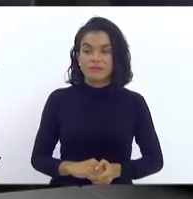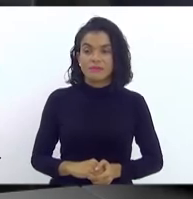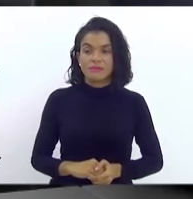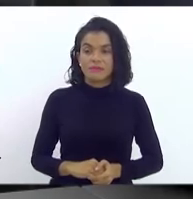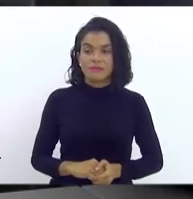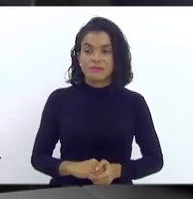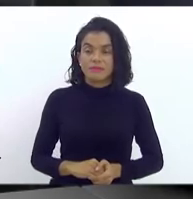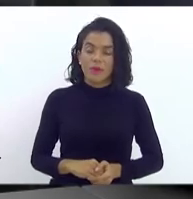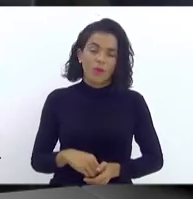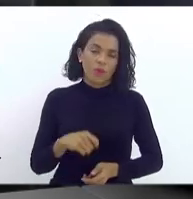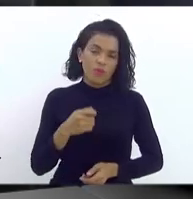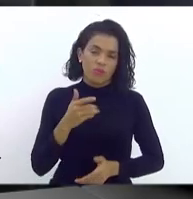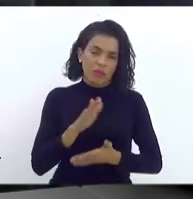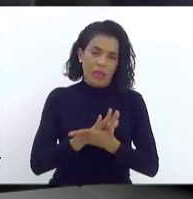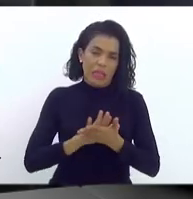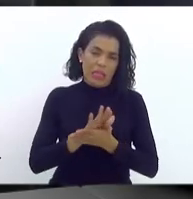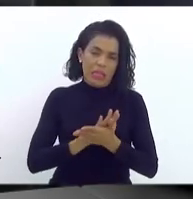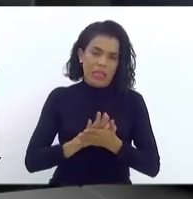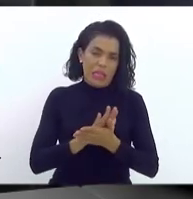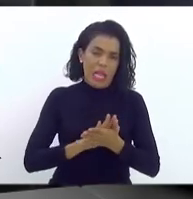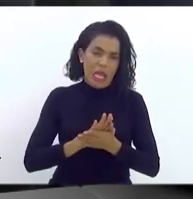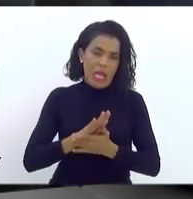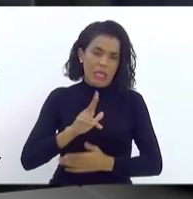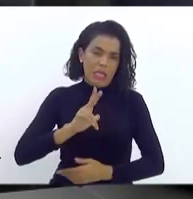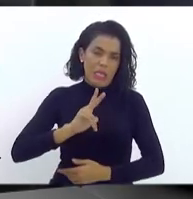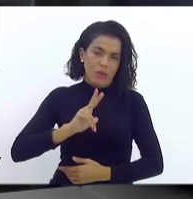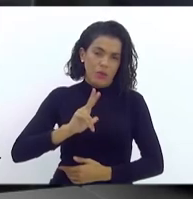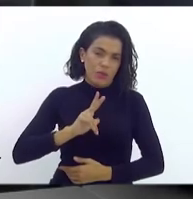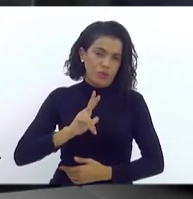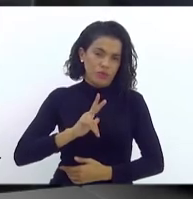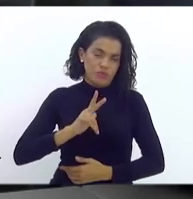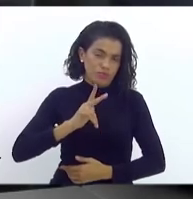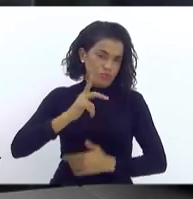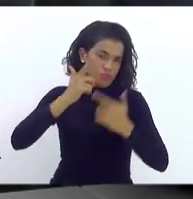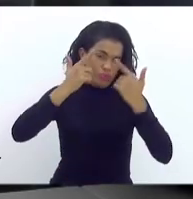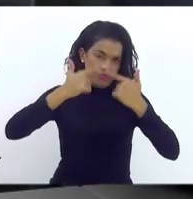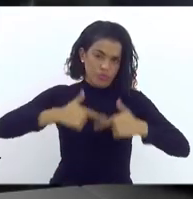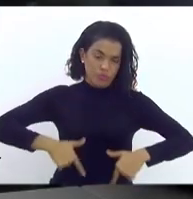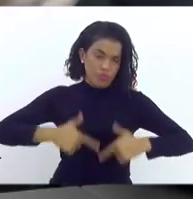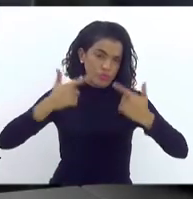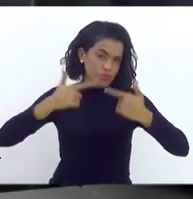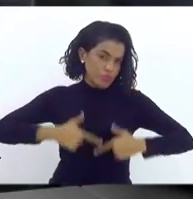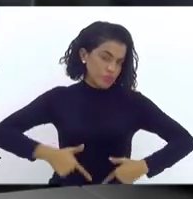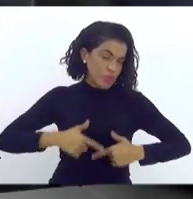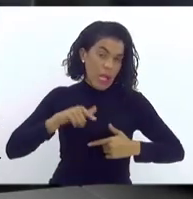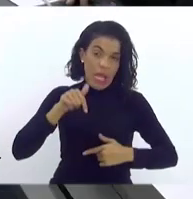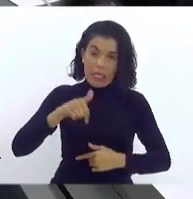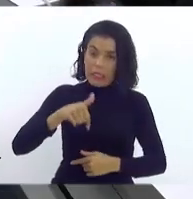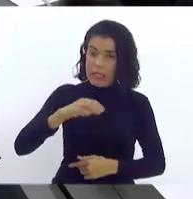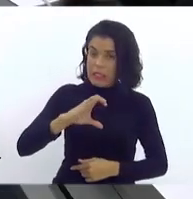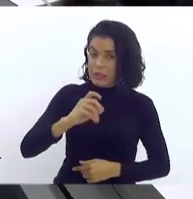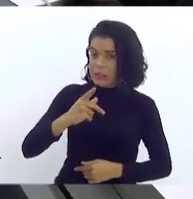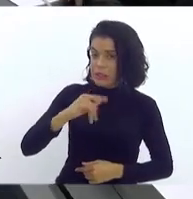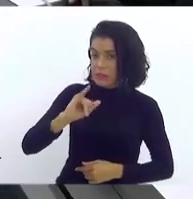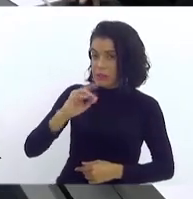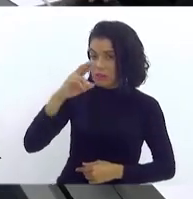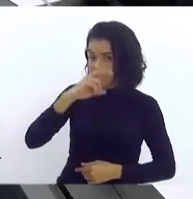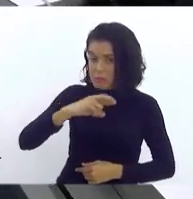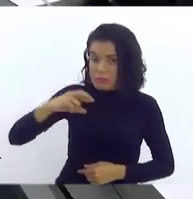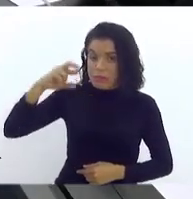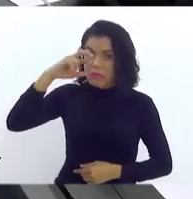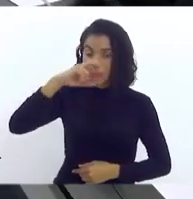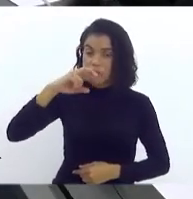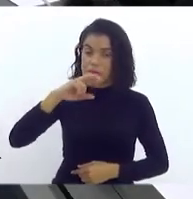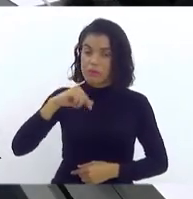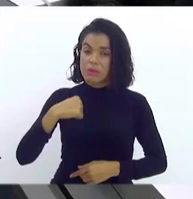eu não tenho nada pessoal, certo? Nós estamos aqui simplesmente, né, através da CPI, nosso presidente, né, e nós